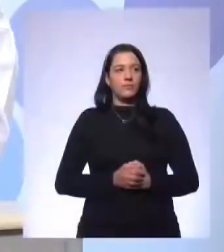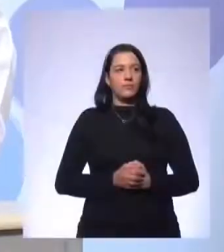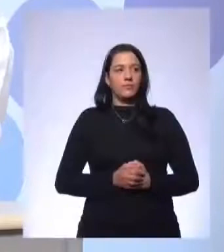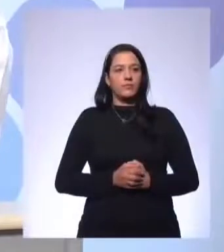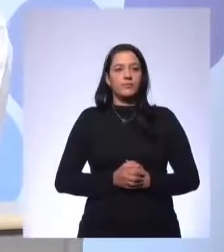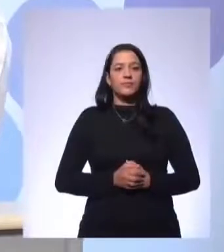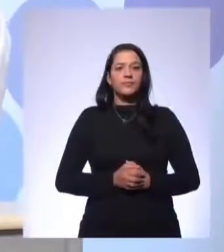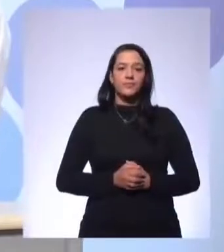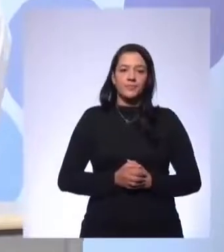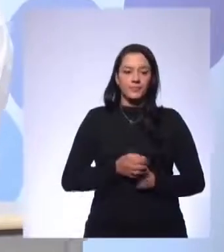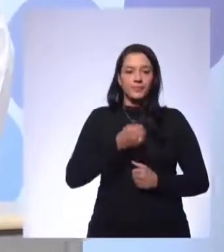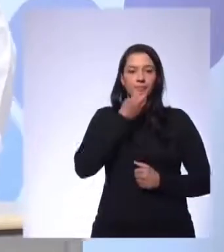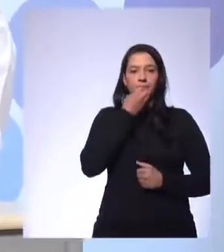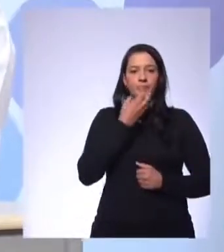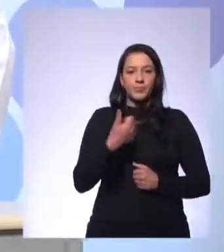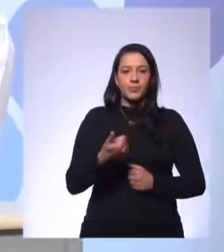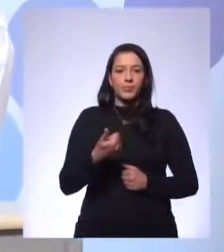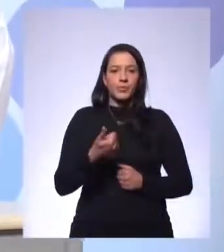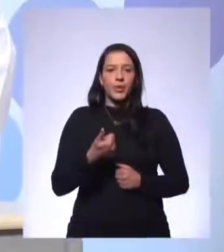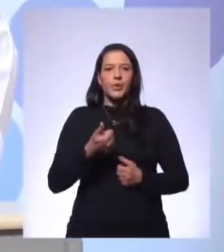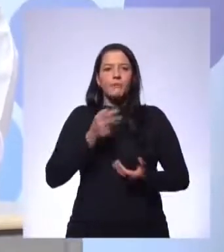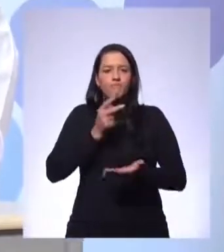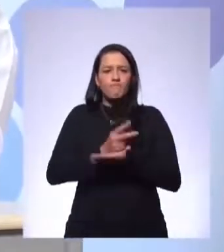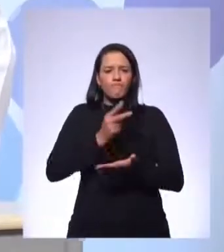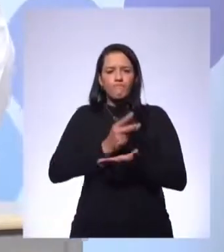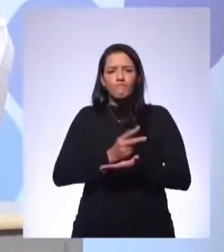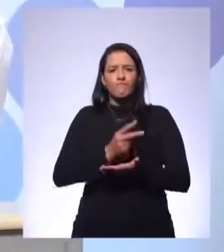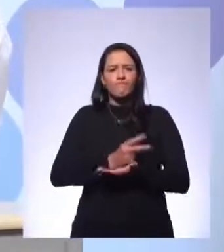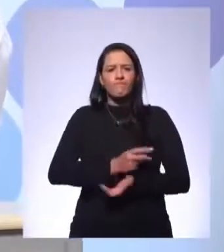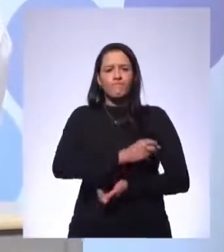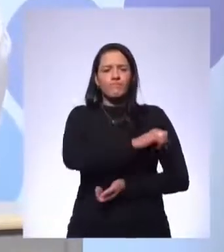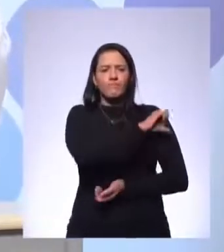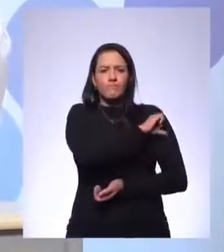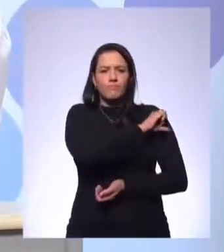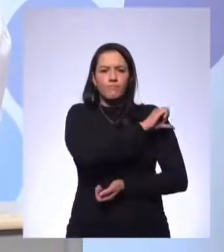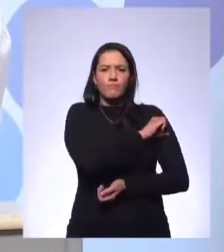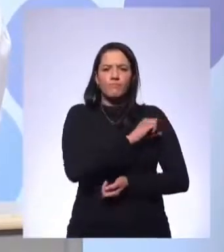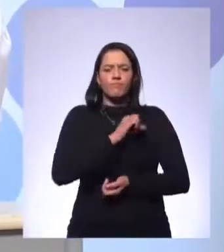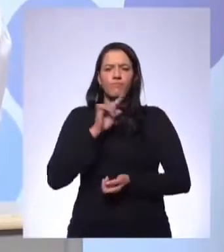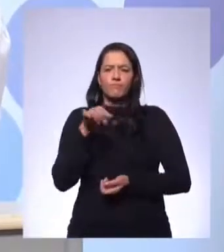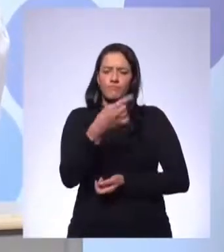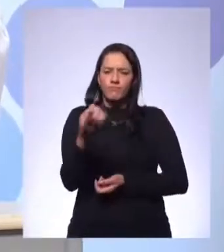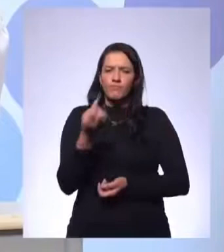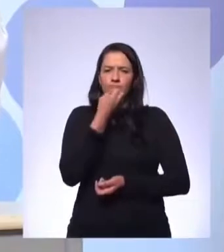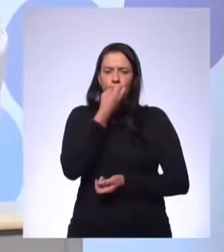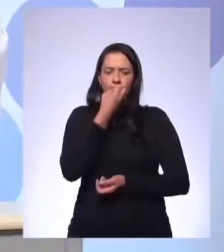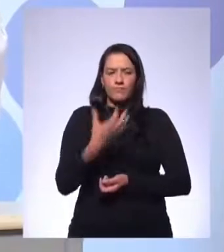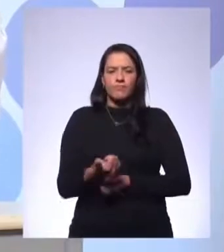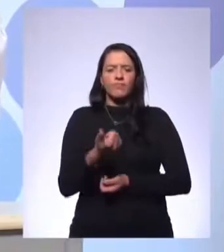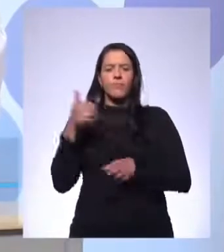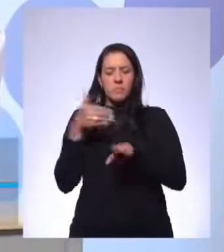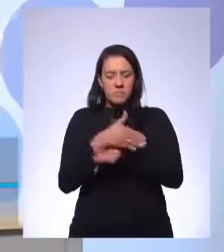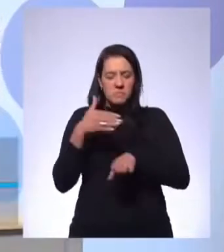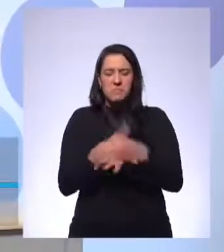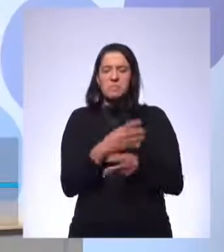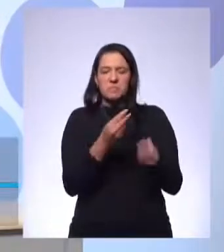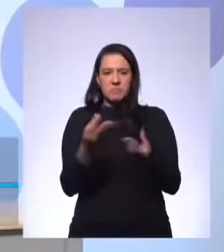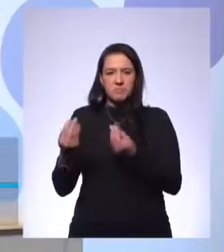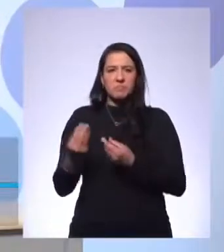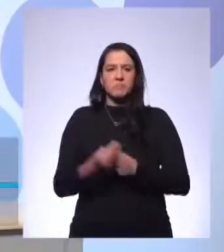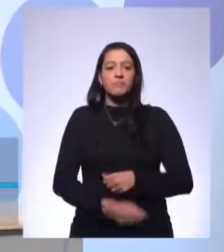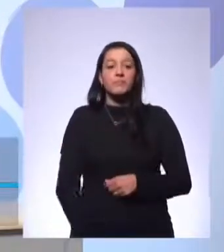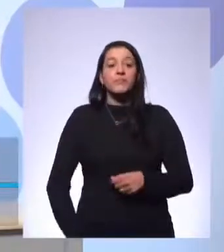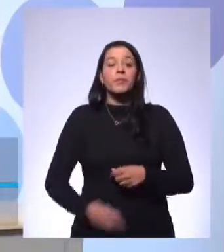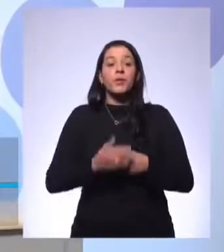Muito bem, como sempre, né, o nono ano aqui, show de bola, participando bastante, viu, professor? Olha, vou começar aqui então